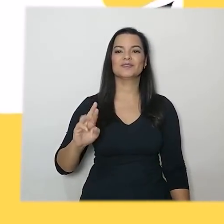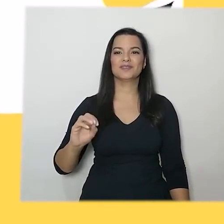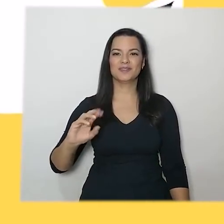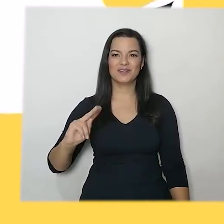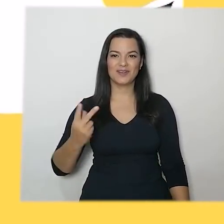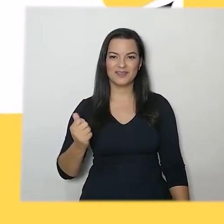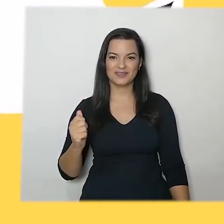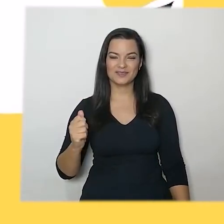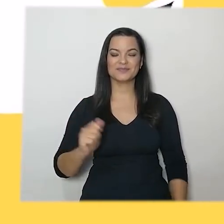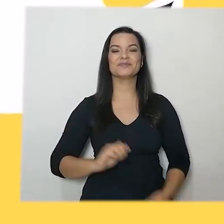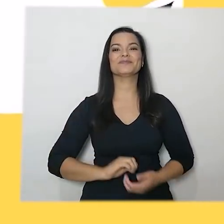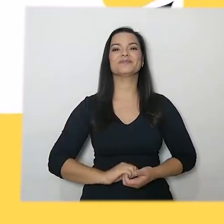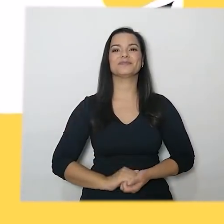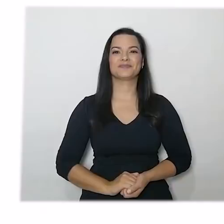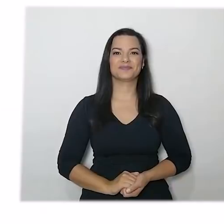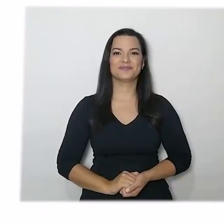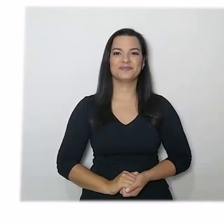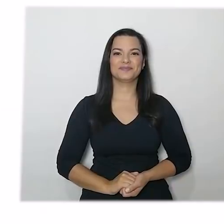Ruth Rocha.